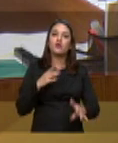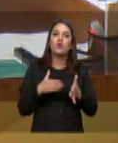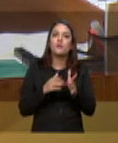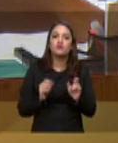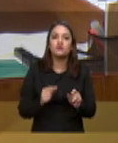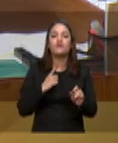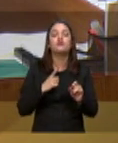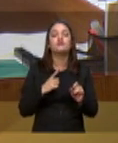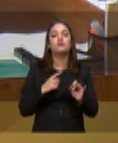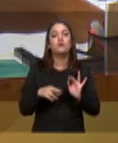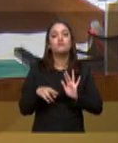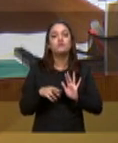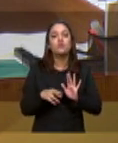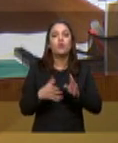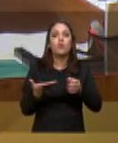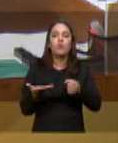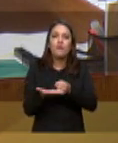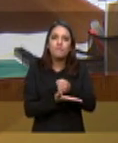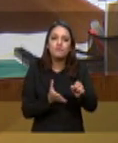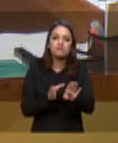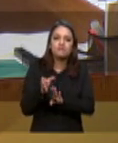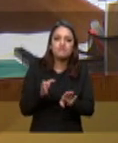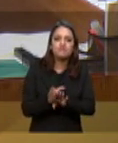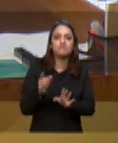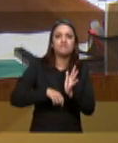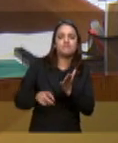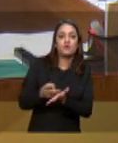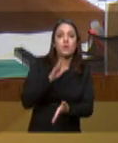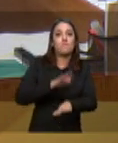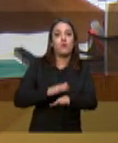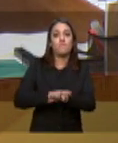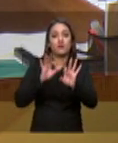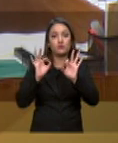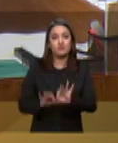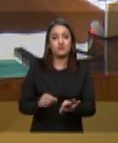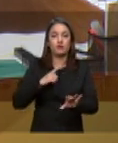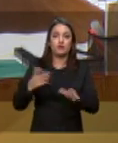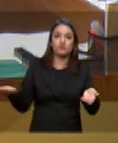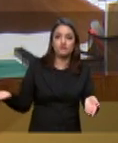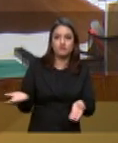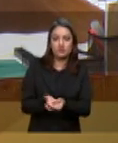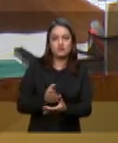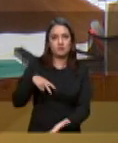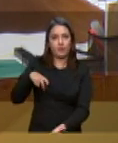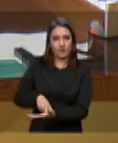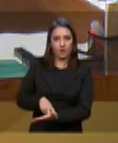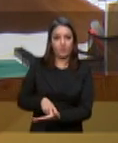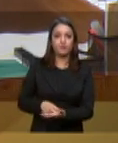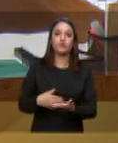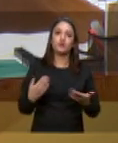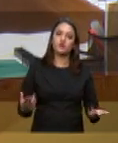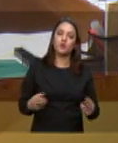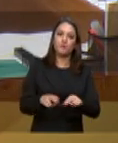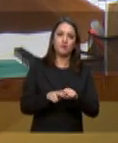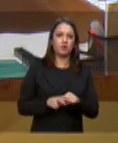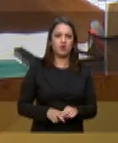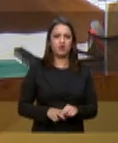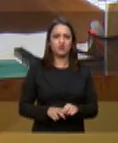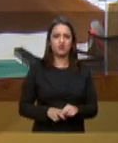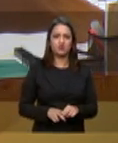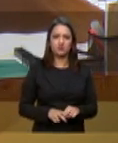diretiva à administração tributária quanto ao momento adequado de envio da representação fiscal para fins penais. Sob esse ângulo, não vejo em